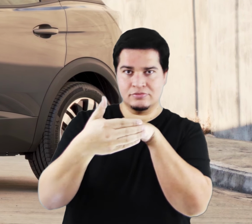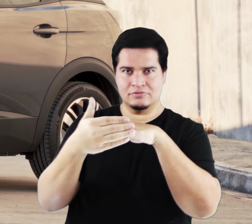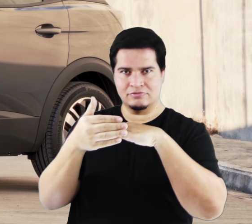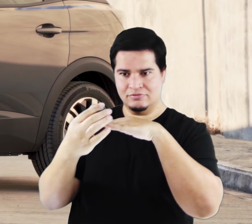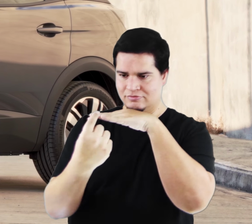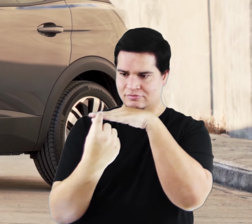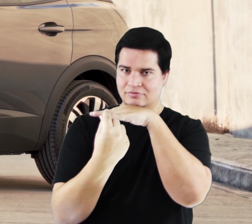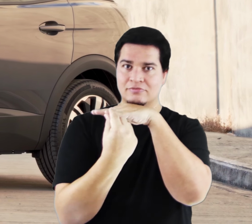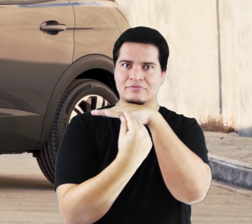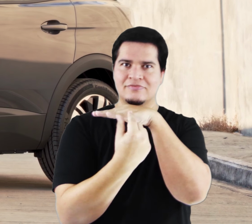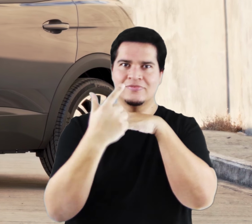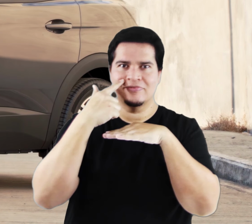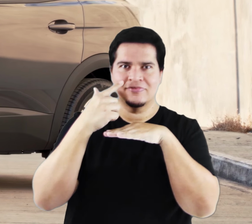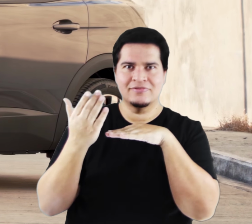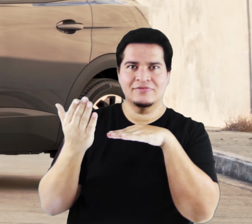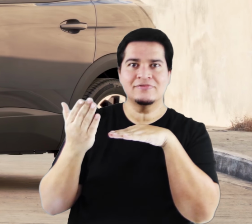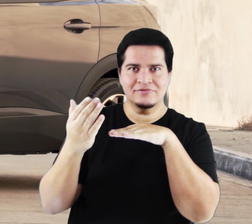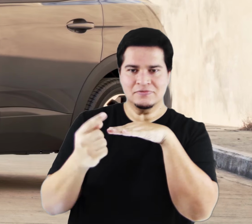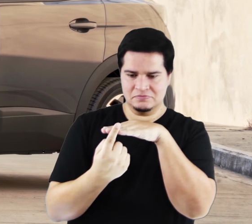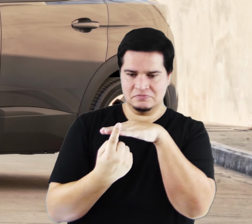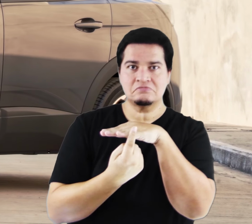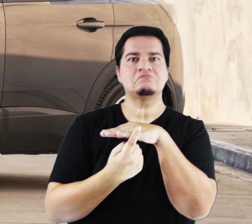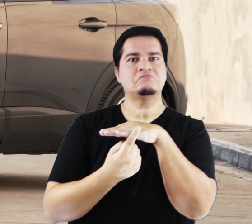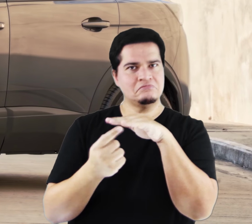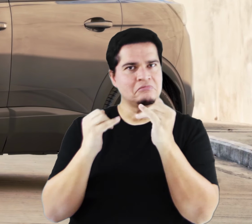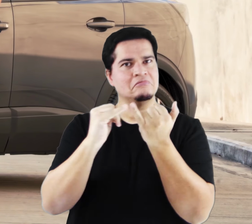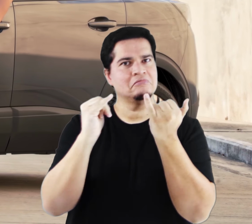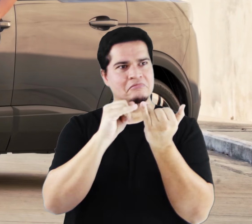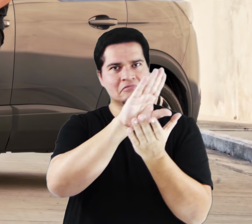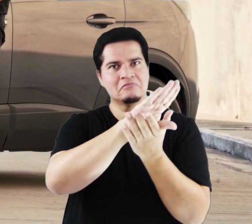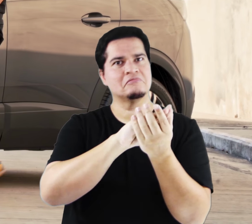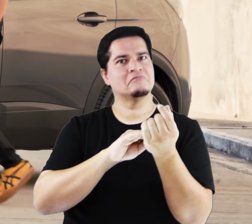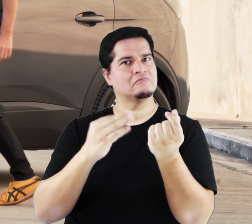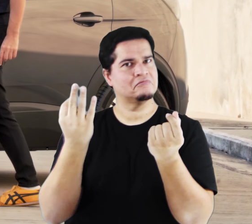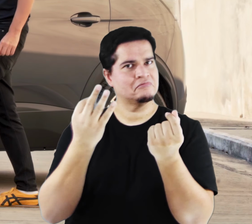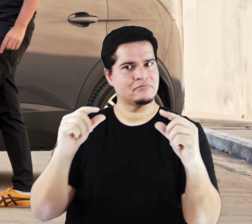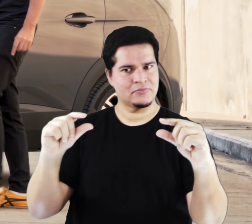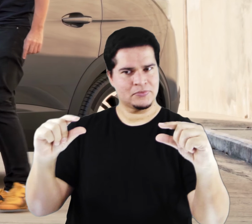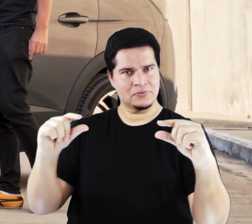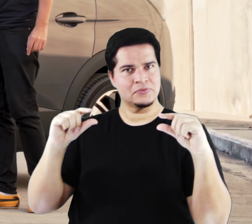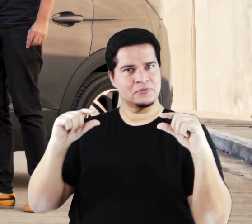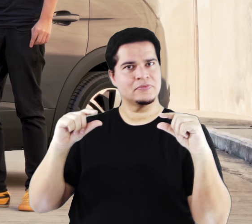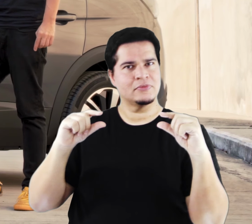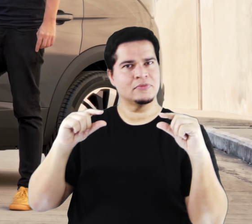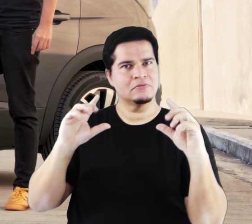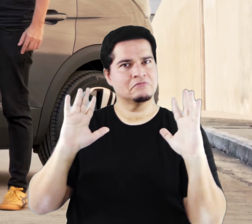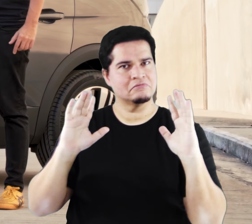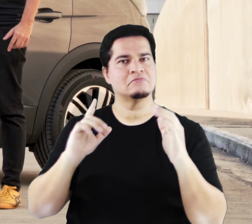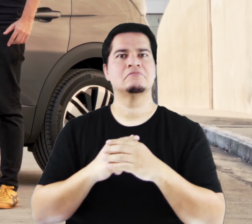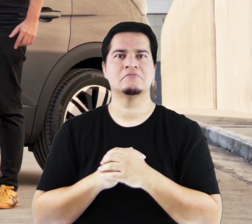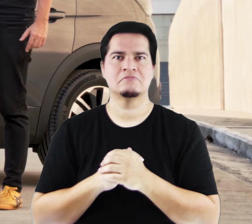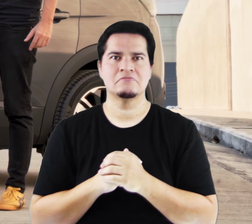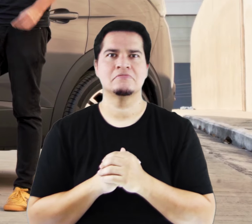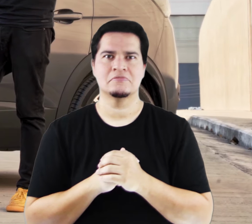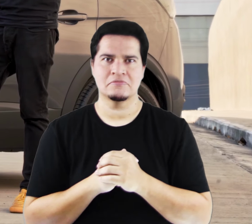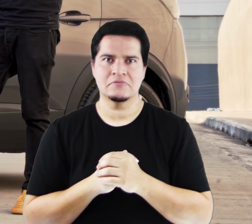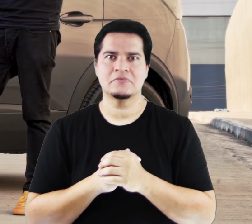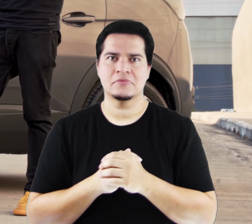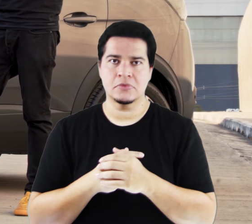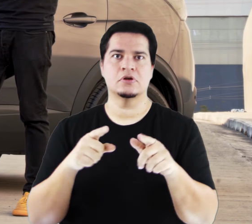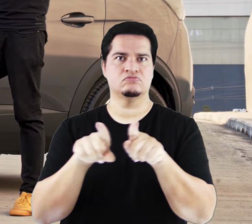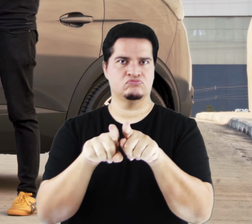recorte que a gente tem aqui nos faróis, mais esse respiro aqui na lateral. Isso é bastante Jaguar de Land Rover, desculpem, e que adiciona aí também esse